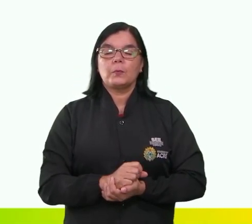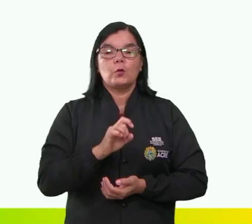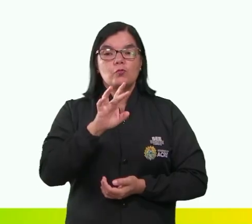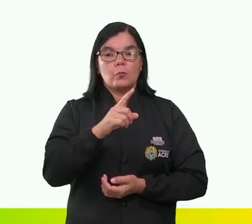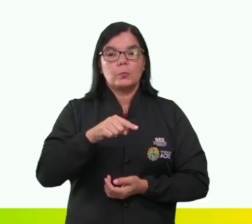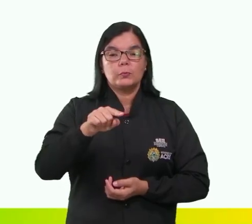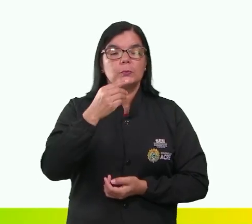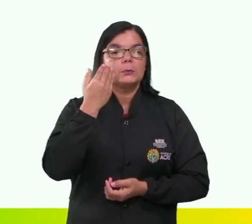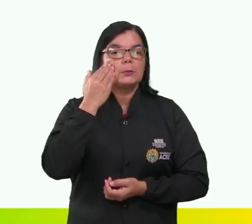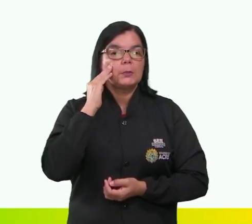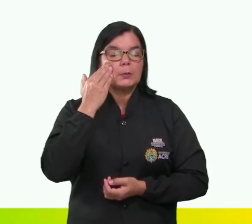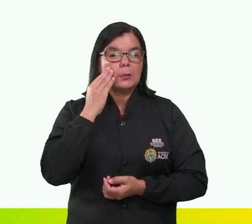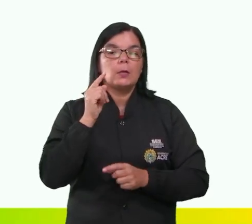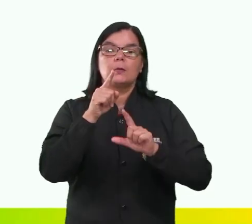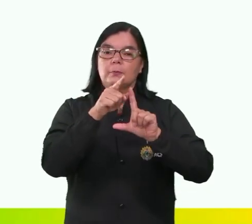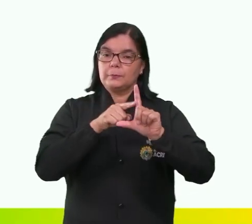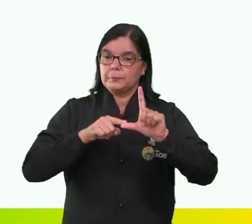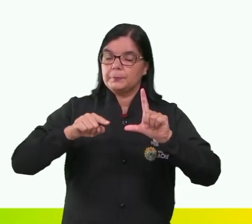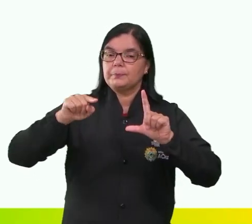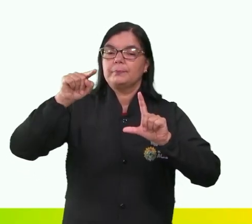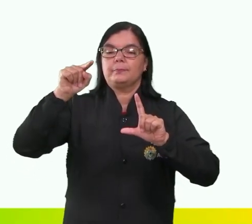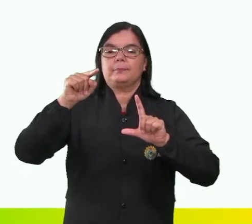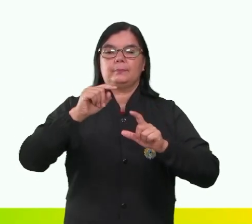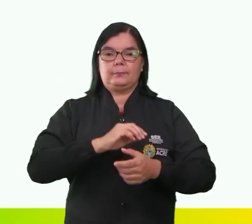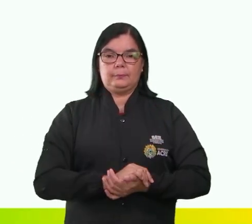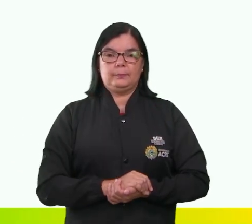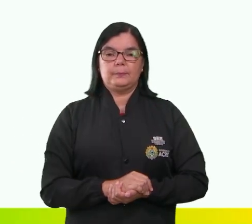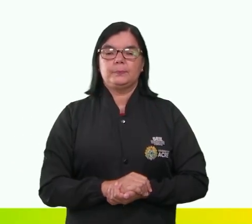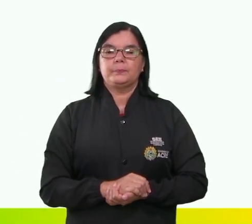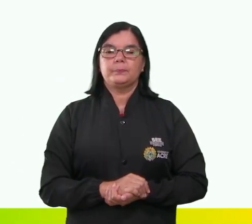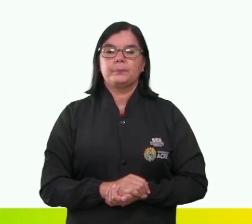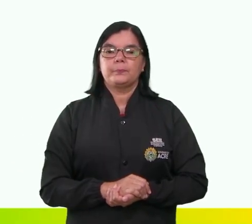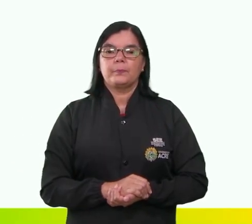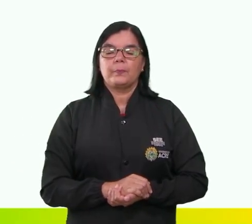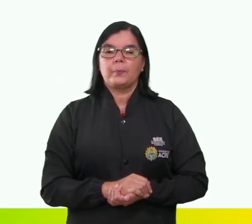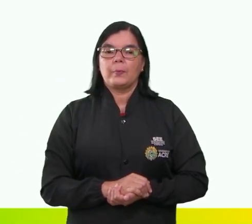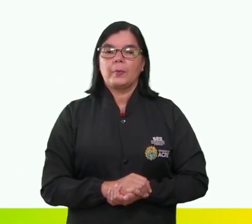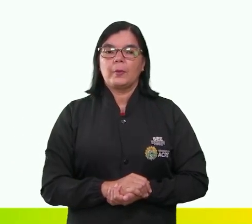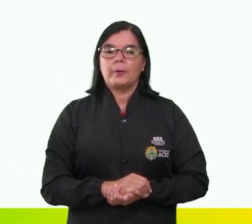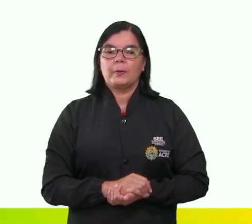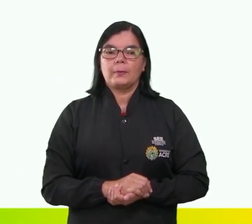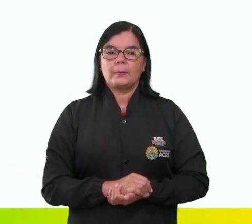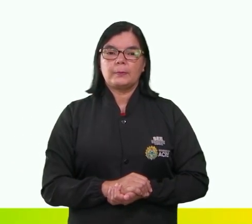para você entender que é concavidade voltada para cima, certo?